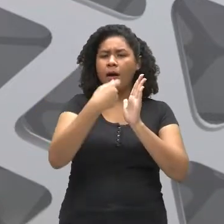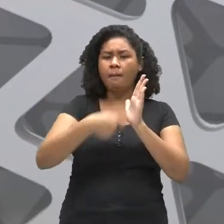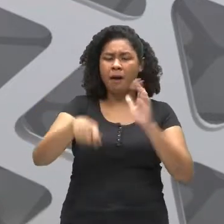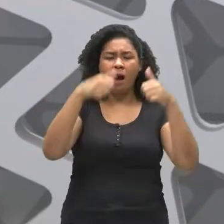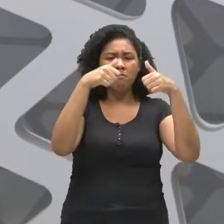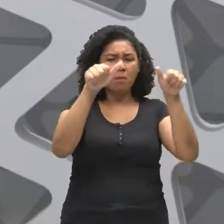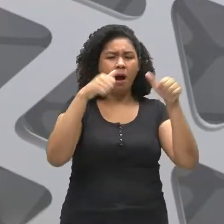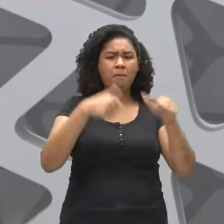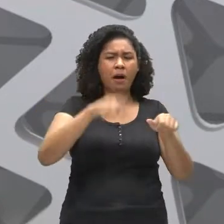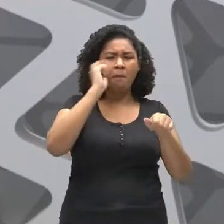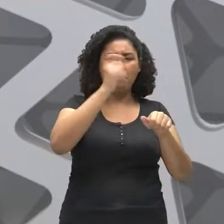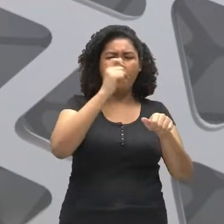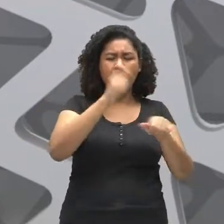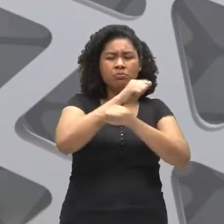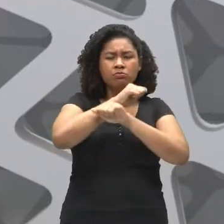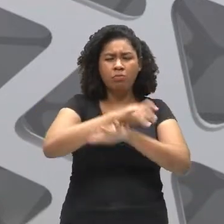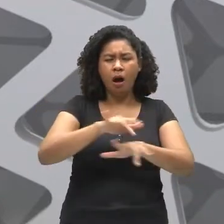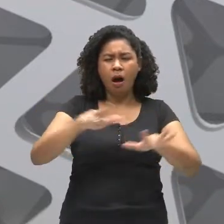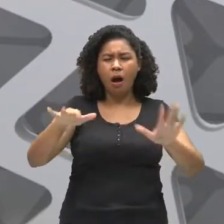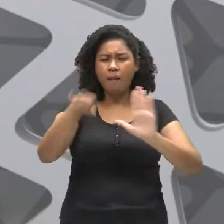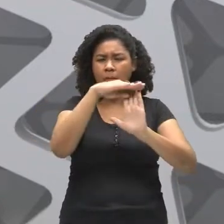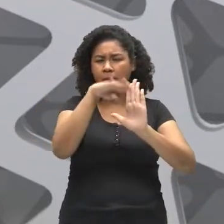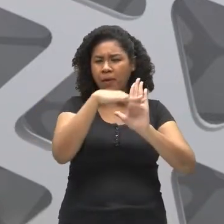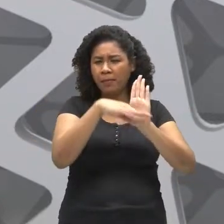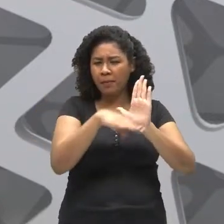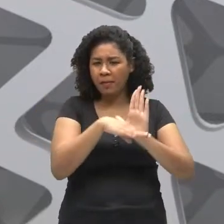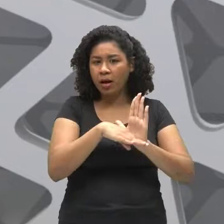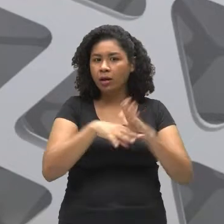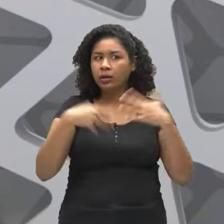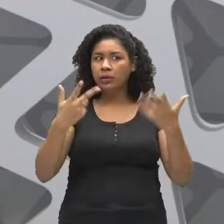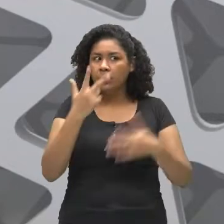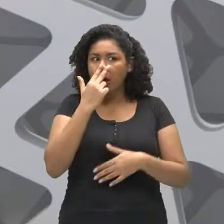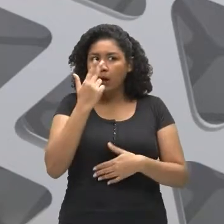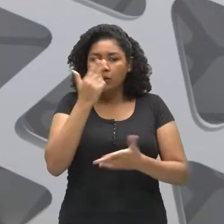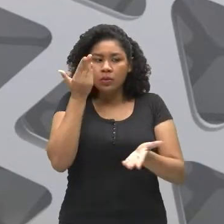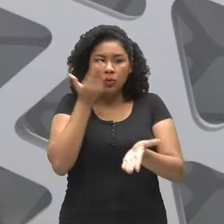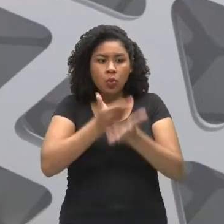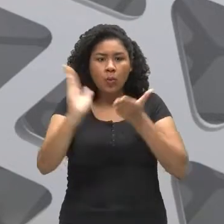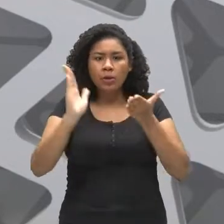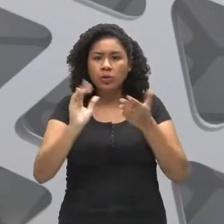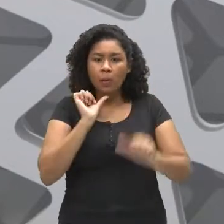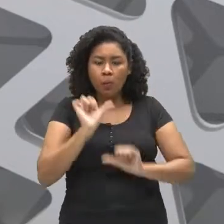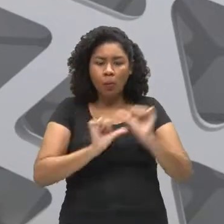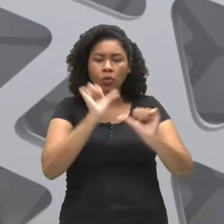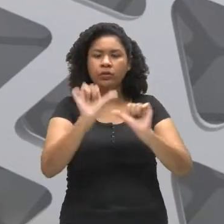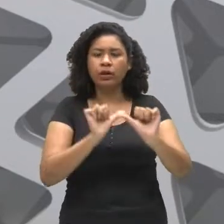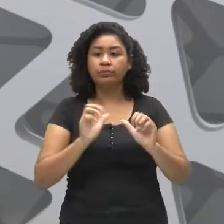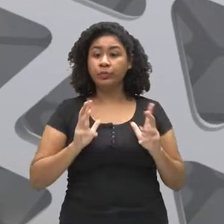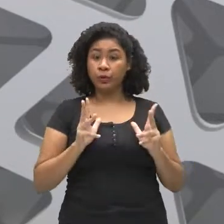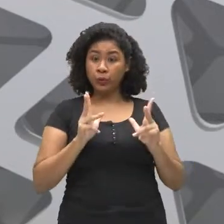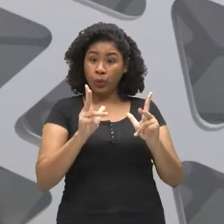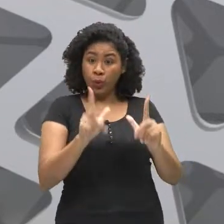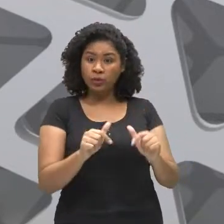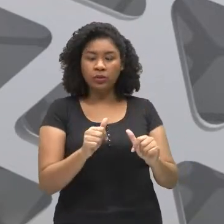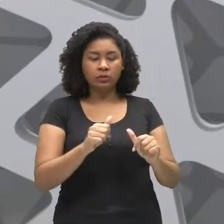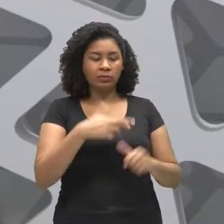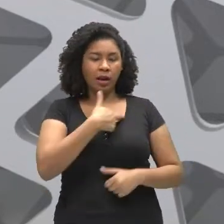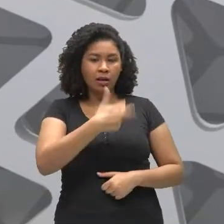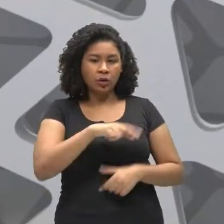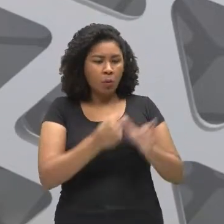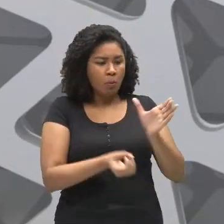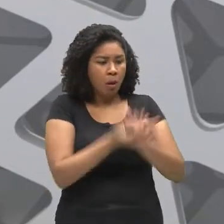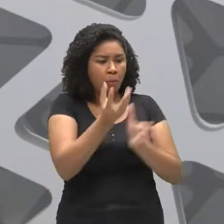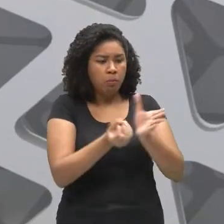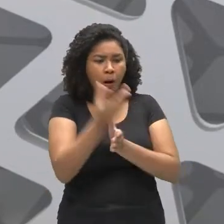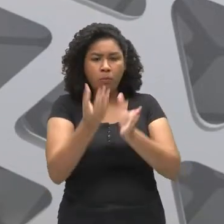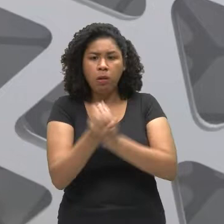de figura. De repente começam a surgir novas denominações religiosas, todas cristãs. E isso